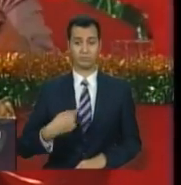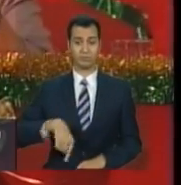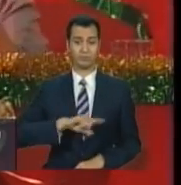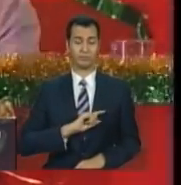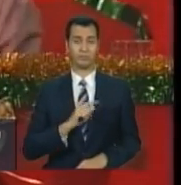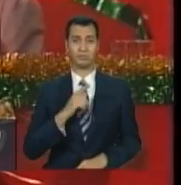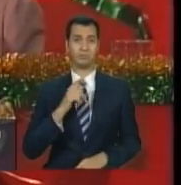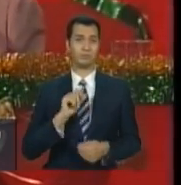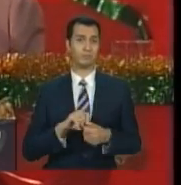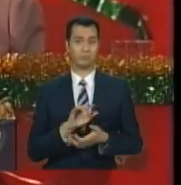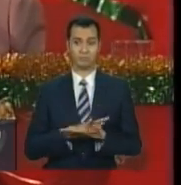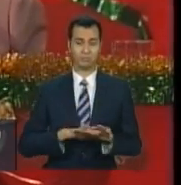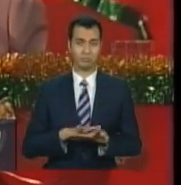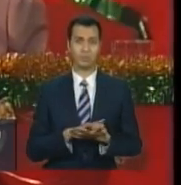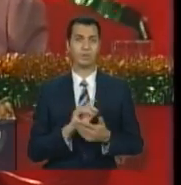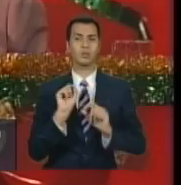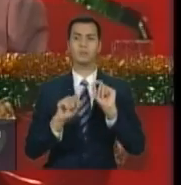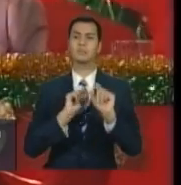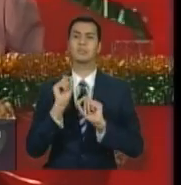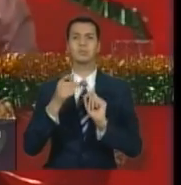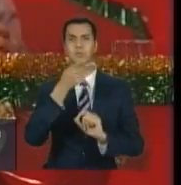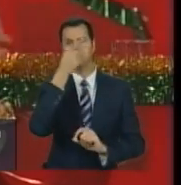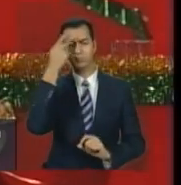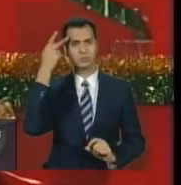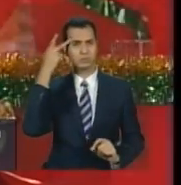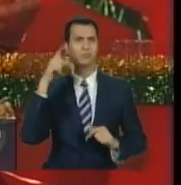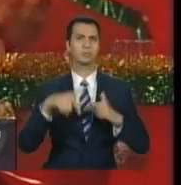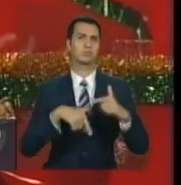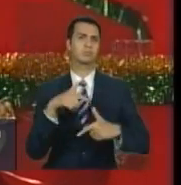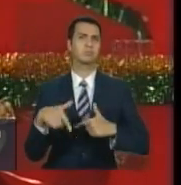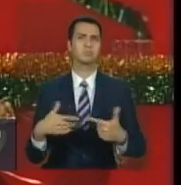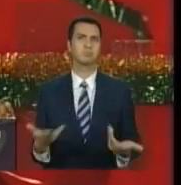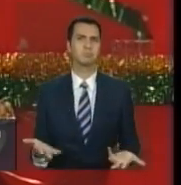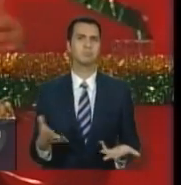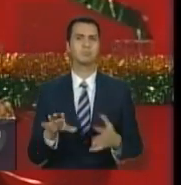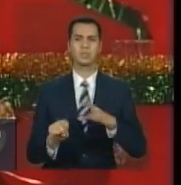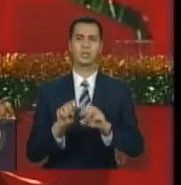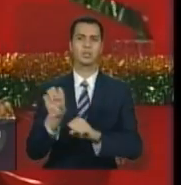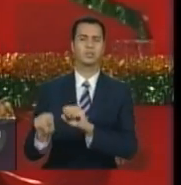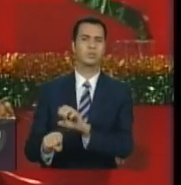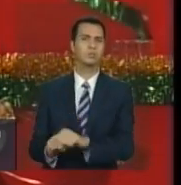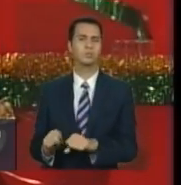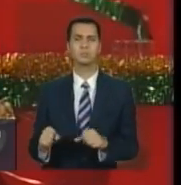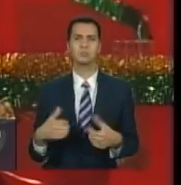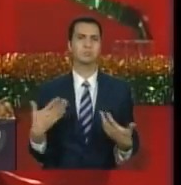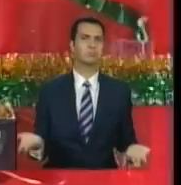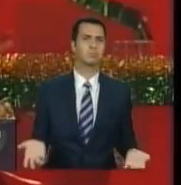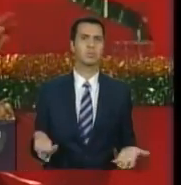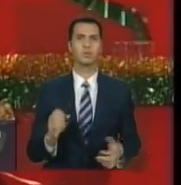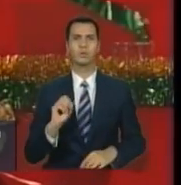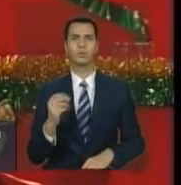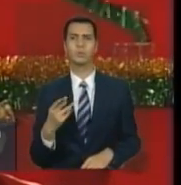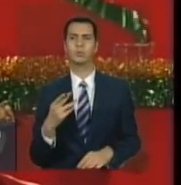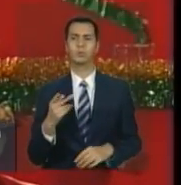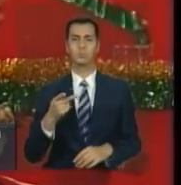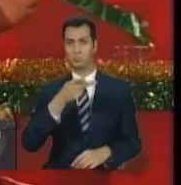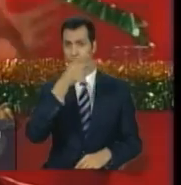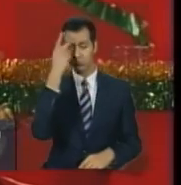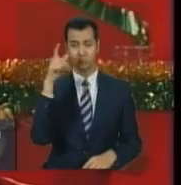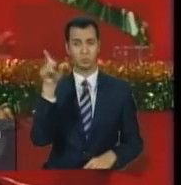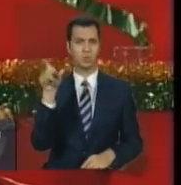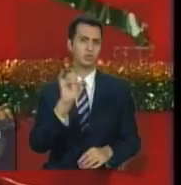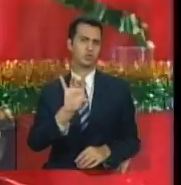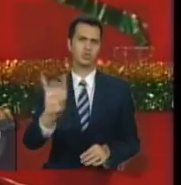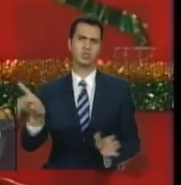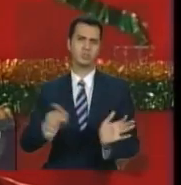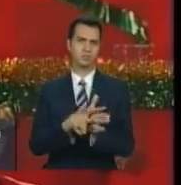saber quem são os catadores, aqueles individuais que geralmente são aqueles que